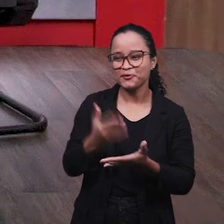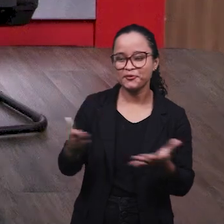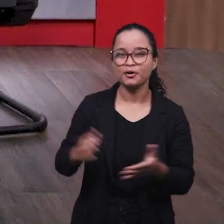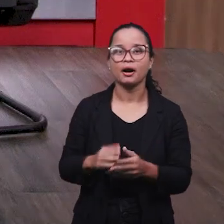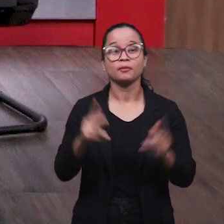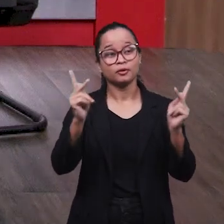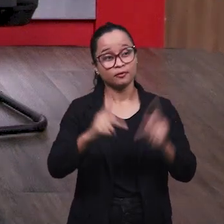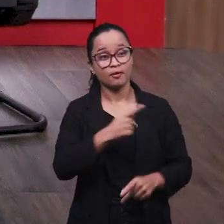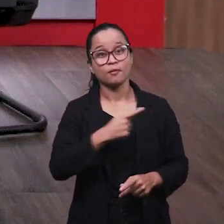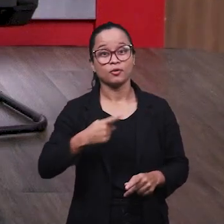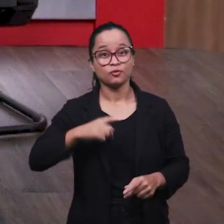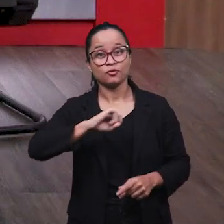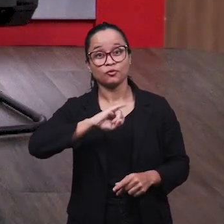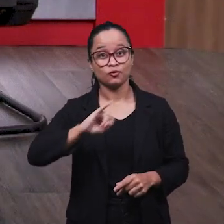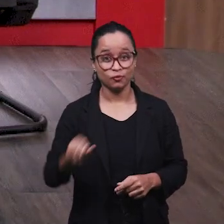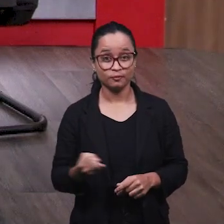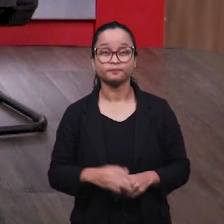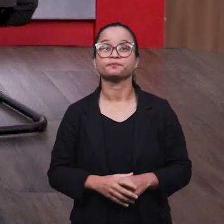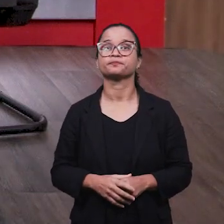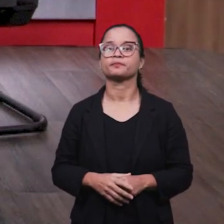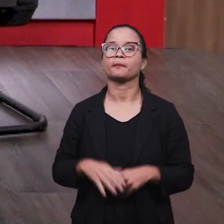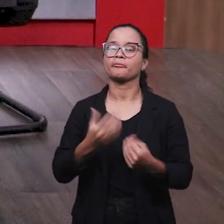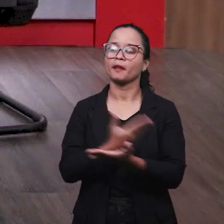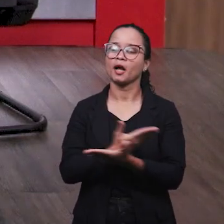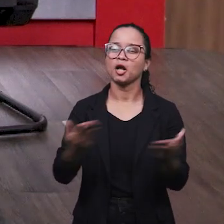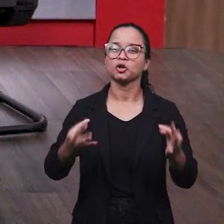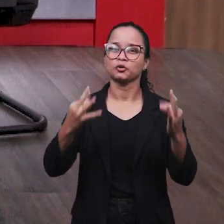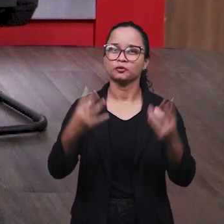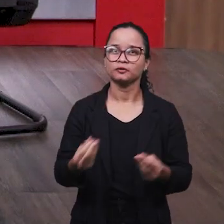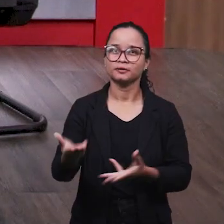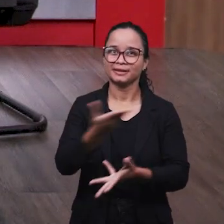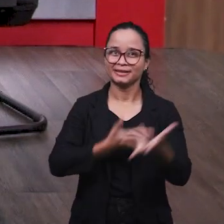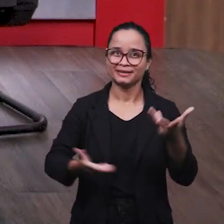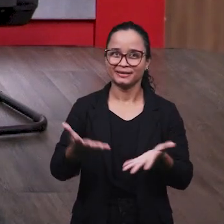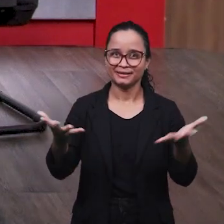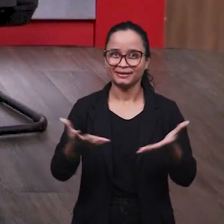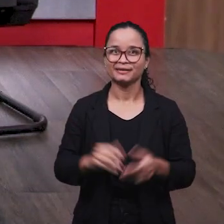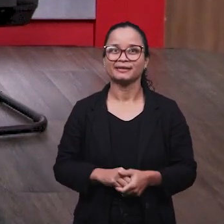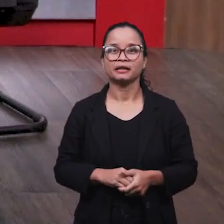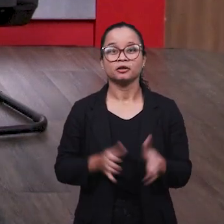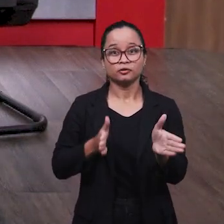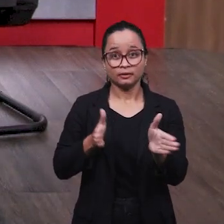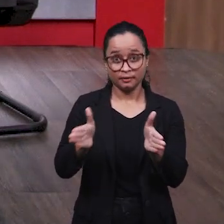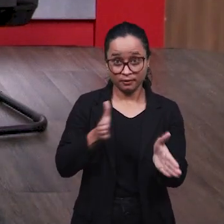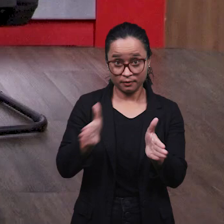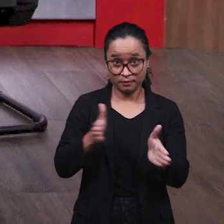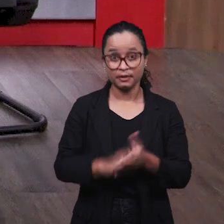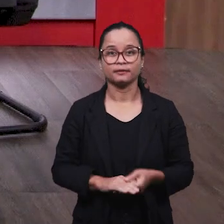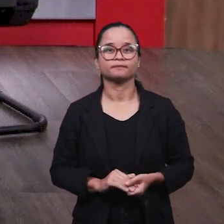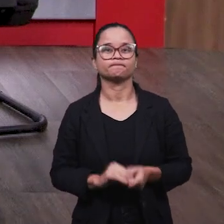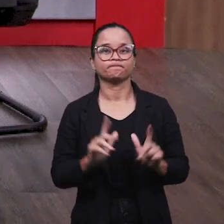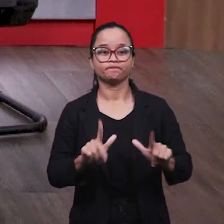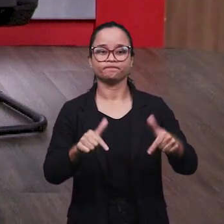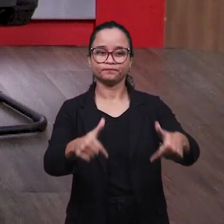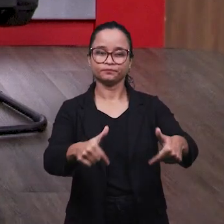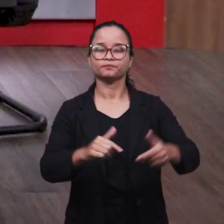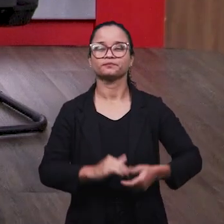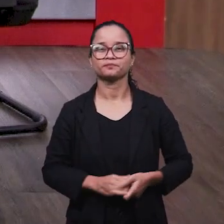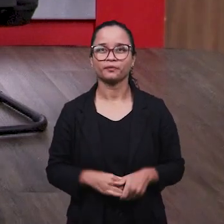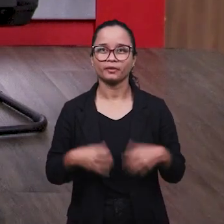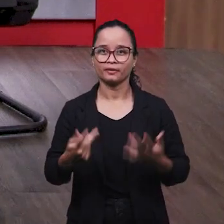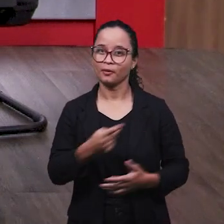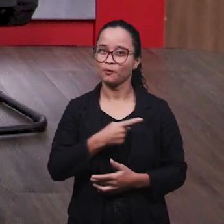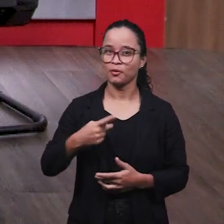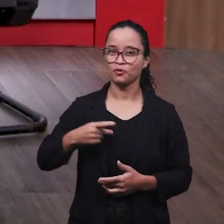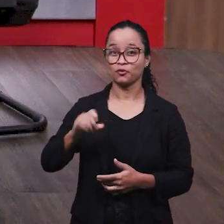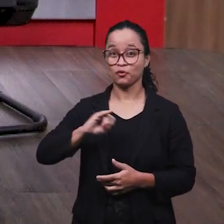João Braga. A paz do Senhor a todos que estão participando conosco hoje da programação do Acessibilidade em Ação. Pastor